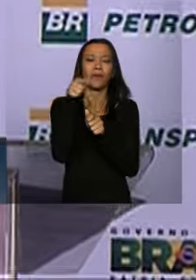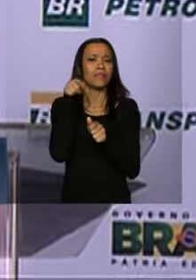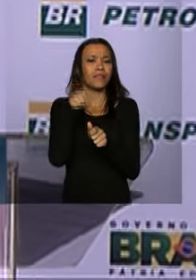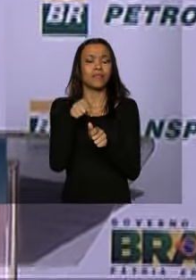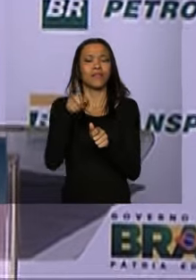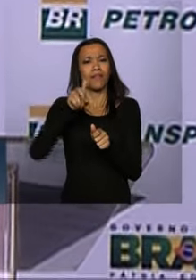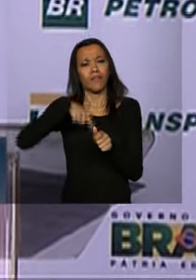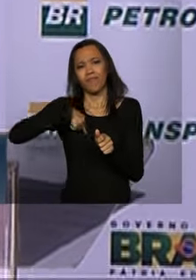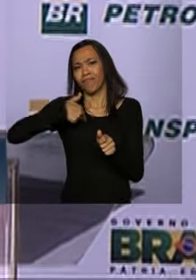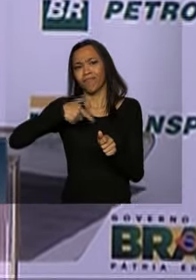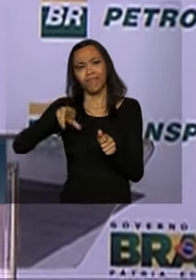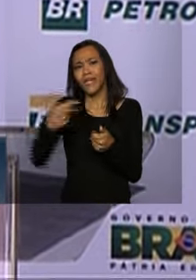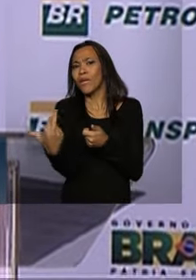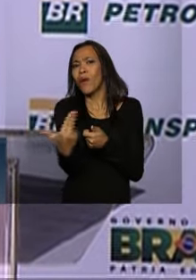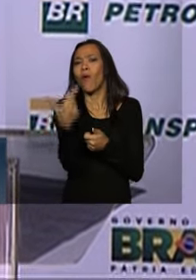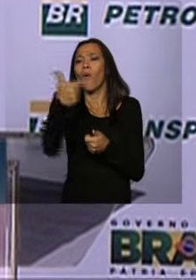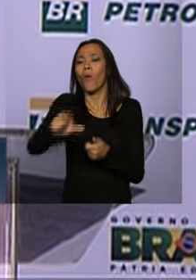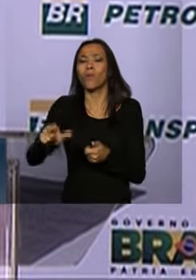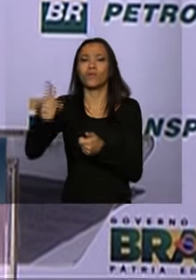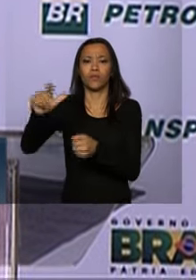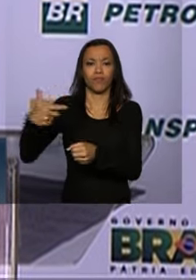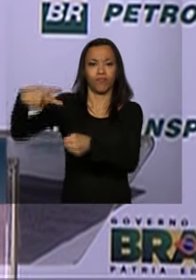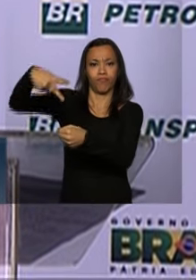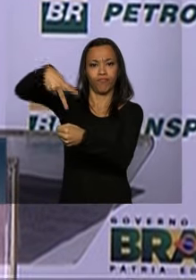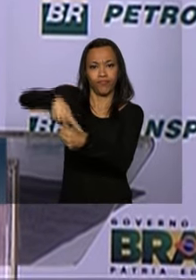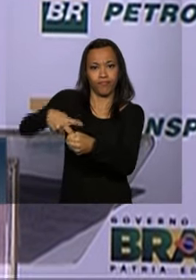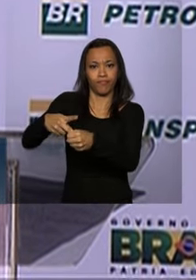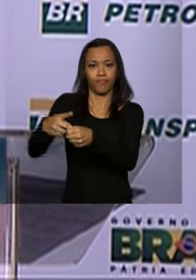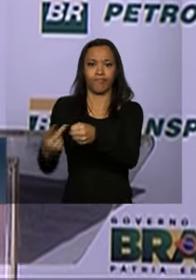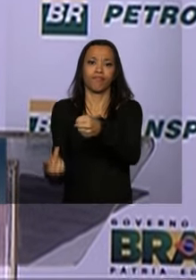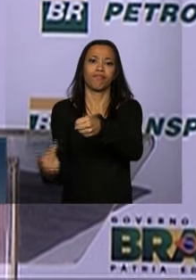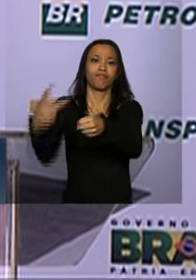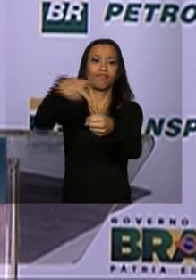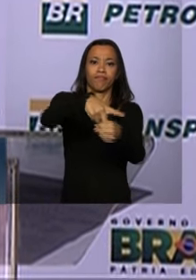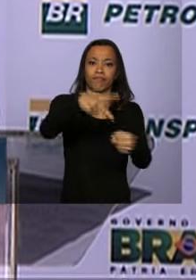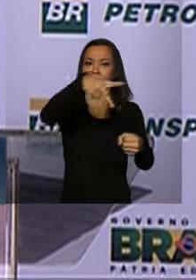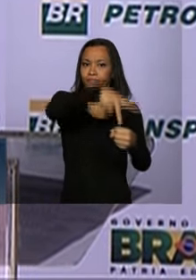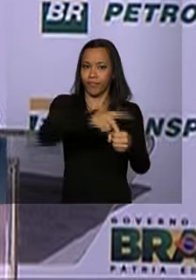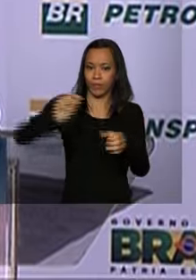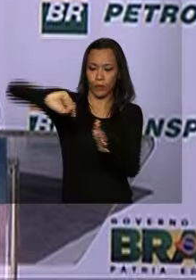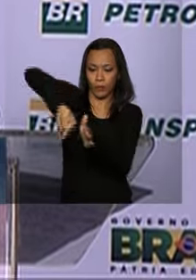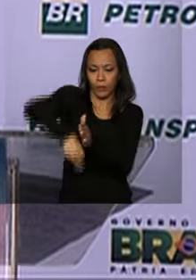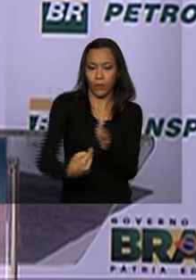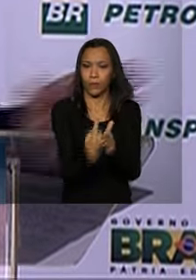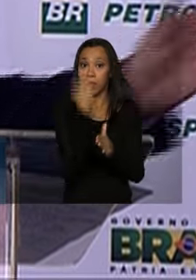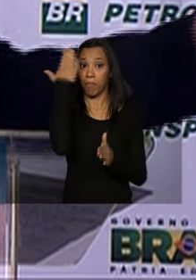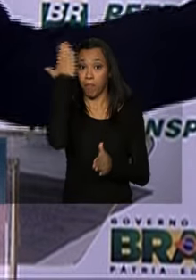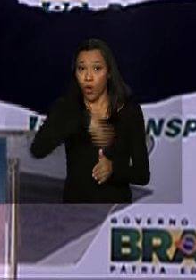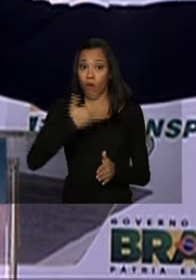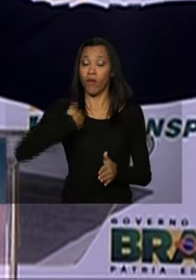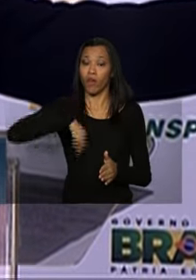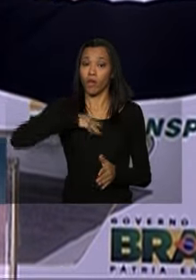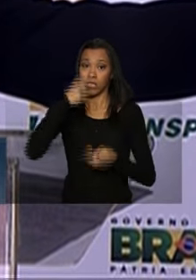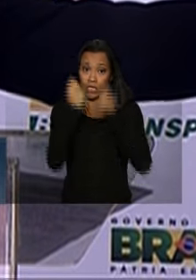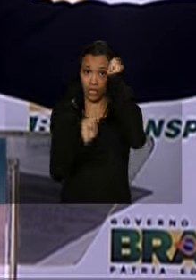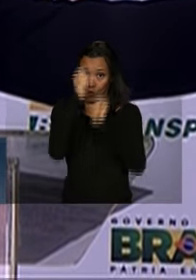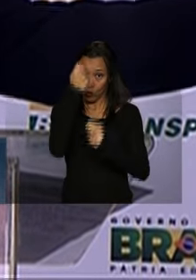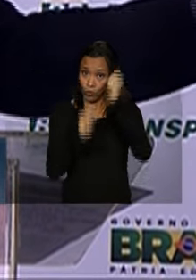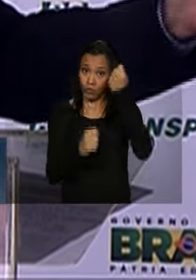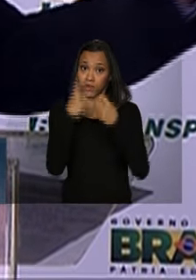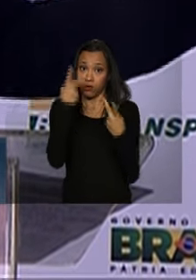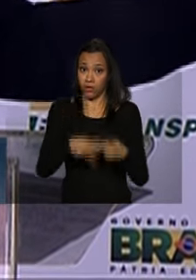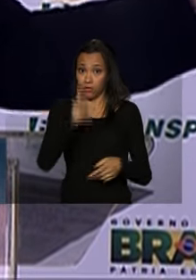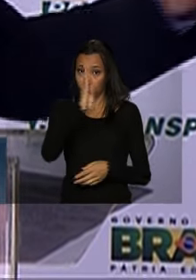petróleo que já foram entregues nesta fase de revitalização da nossa indústria. Devemos isso tudo àquela senhora que está sentada